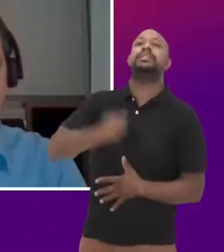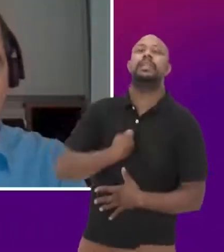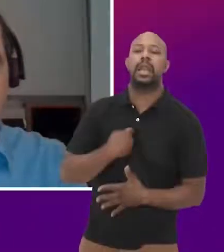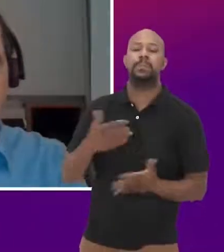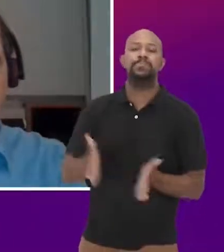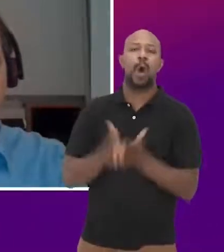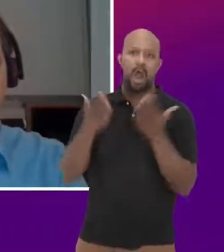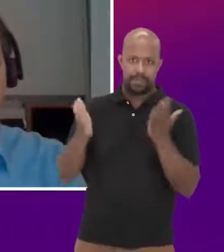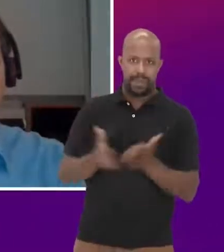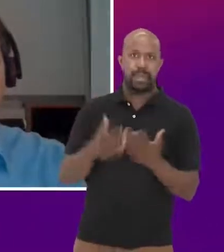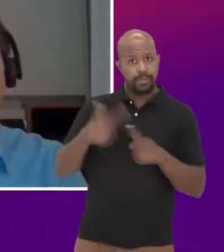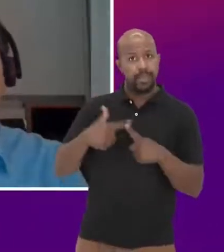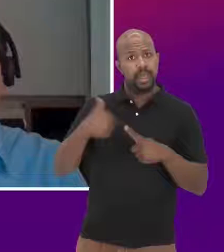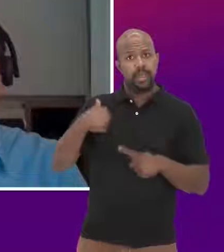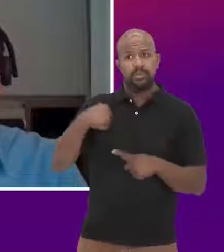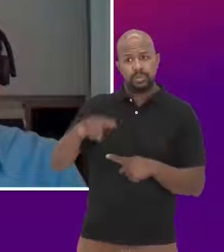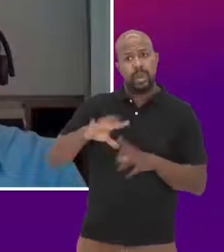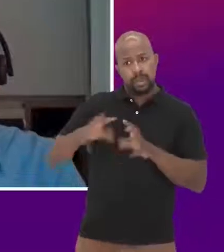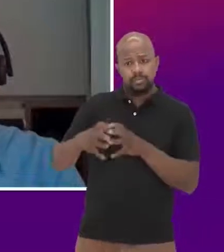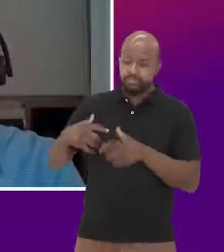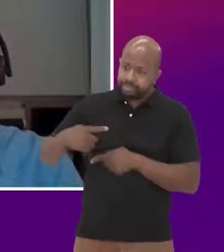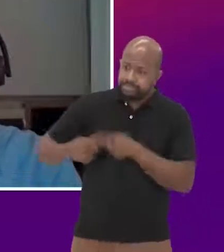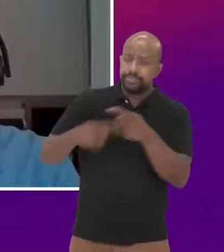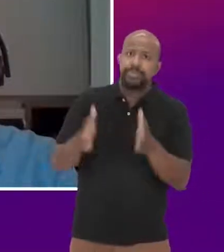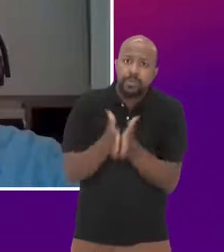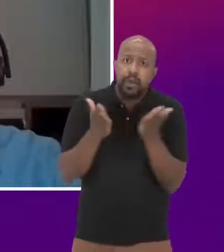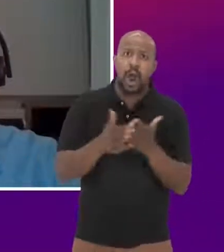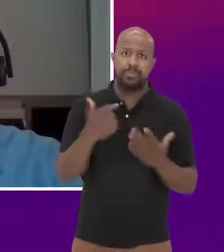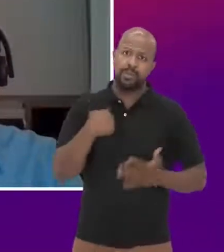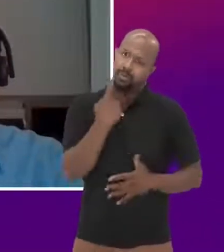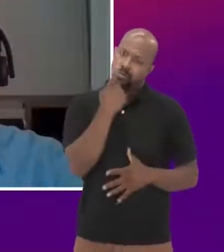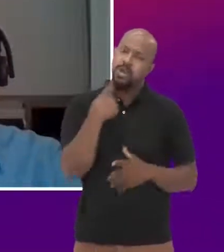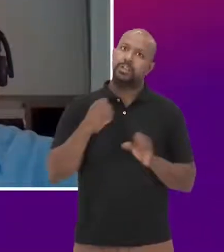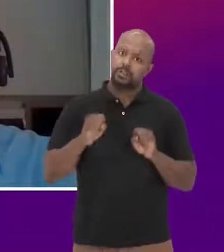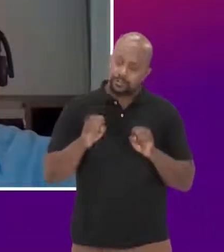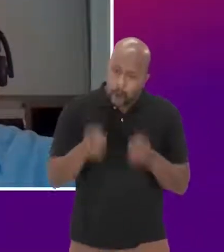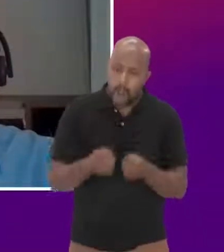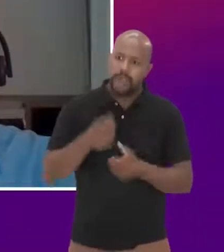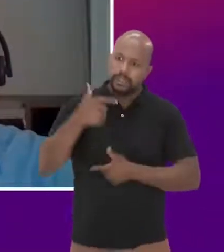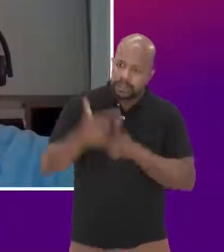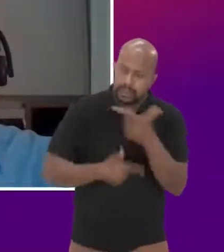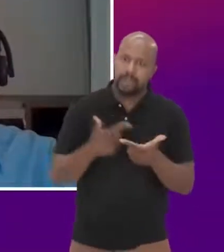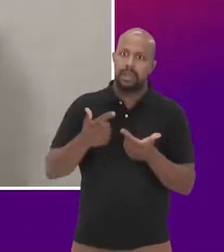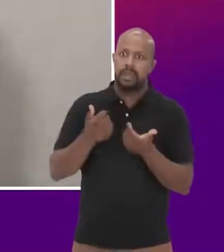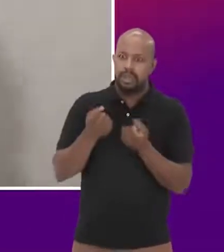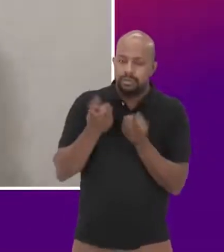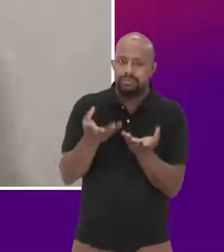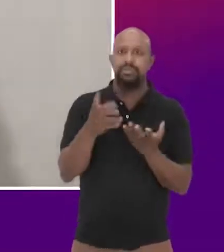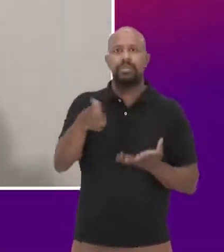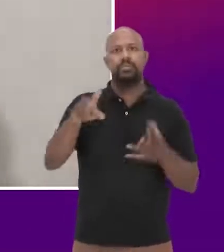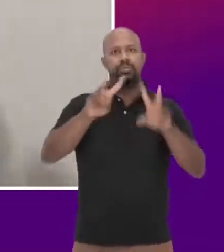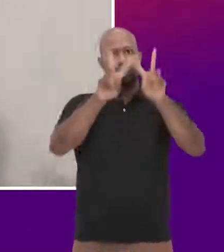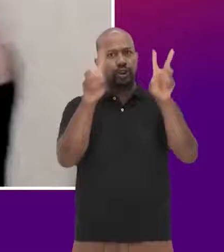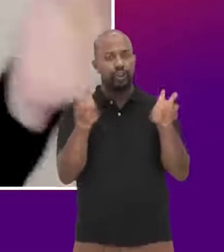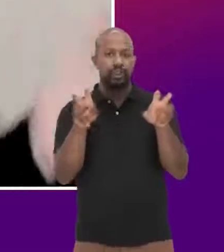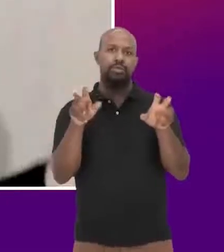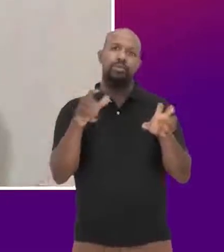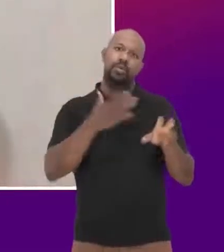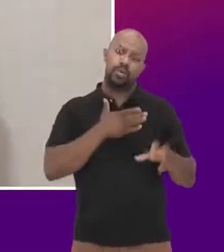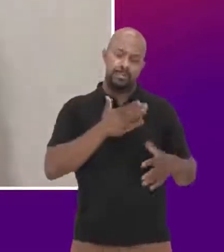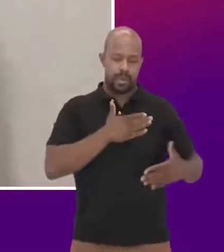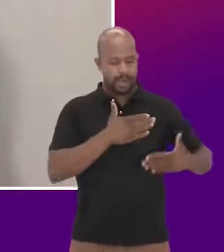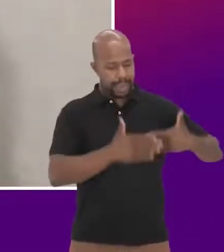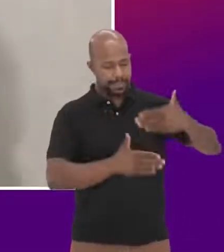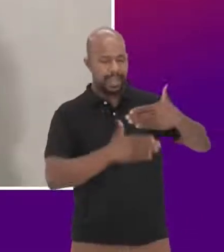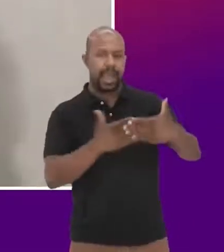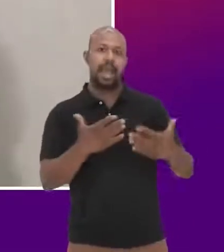pobre, porque eu sou de origem popular. E um dos meus esforços, apesar do título no meu